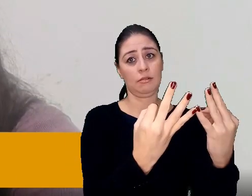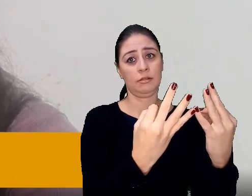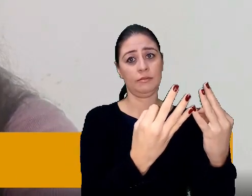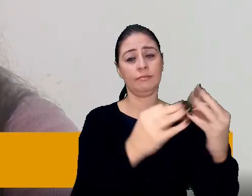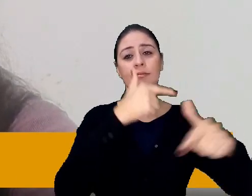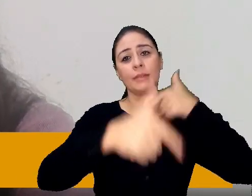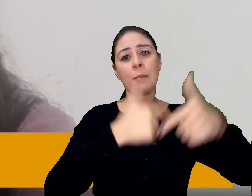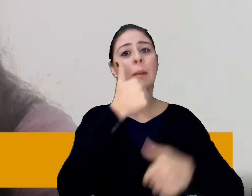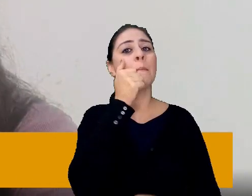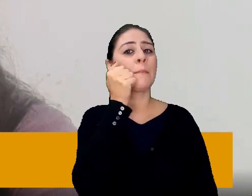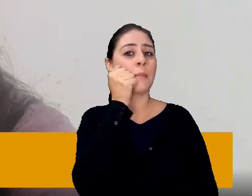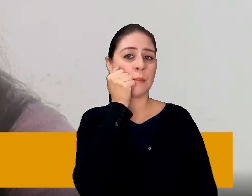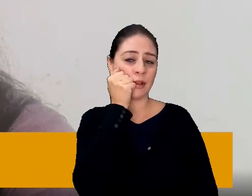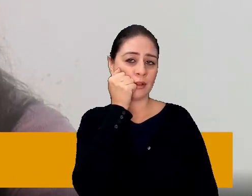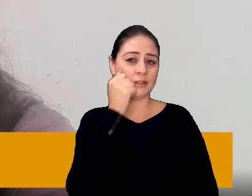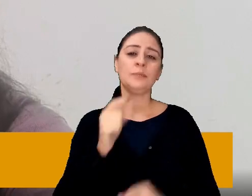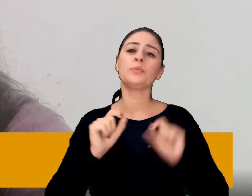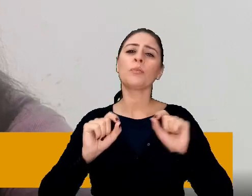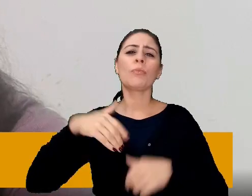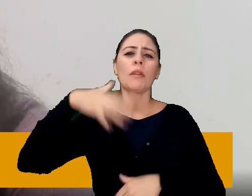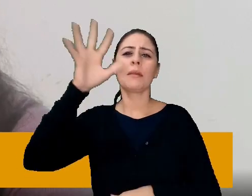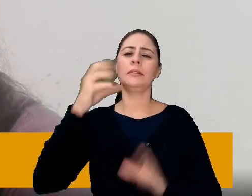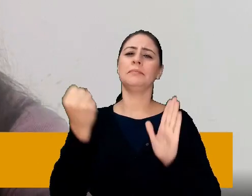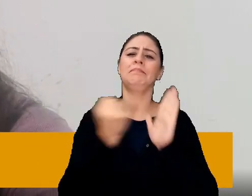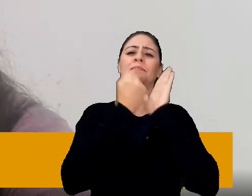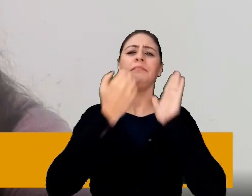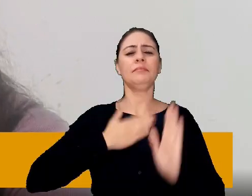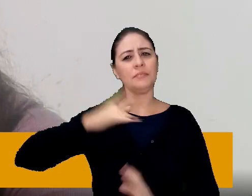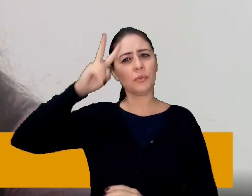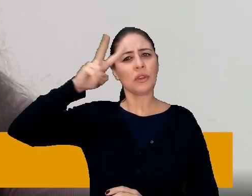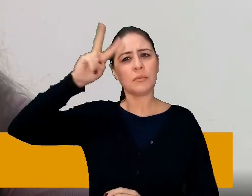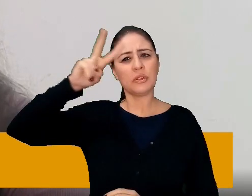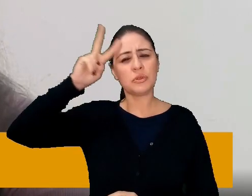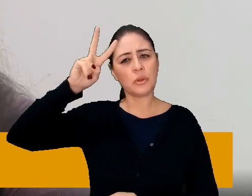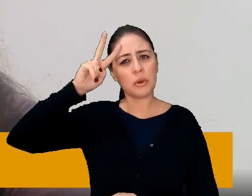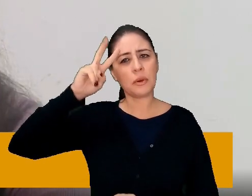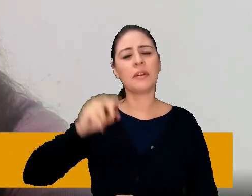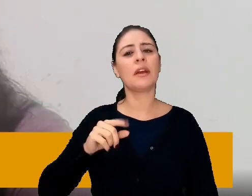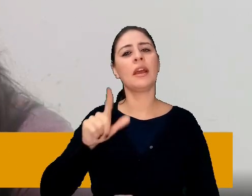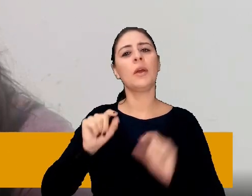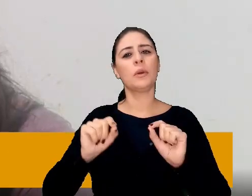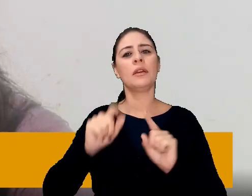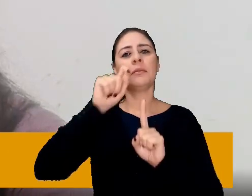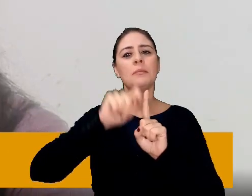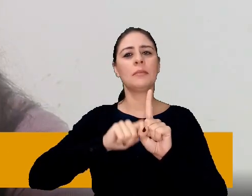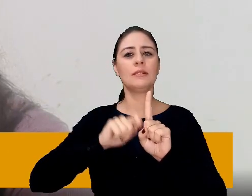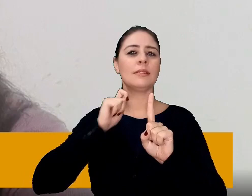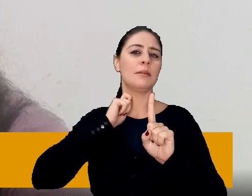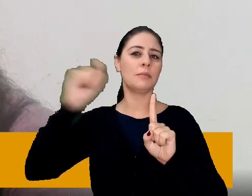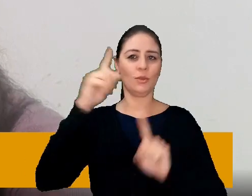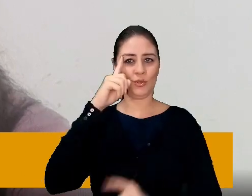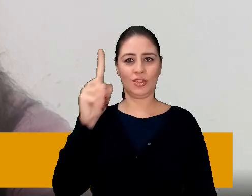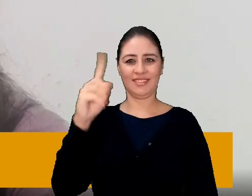E o que mais me marcou, assim, é que quando chegava 19 de abril,